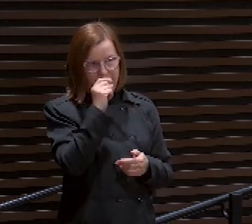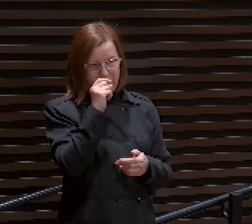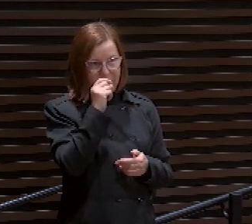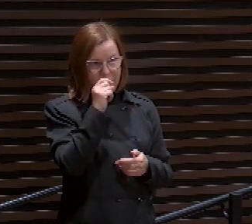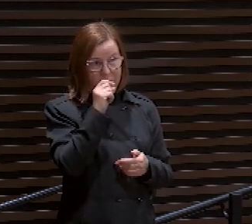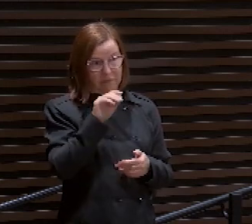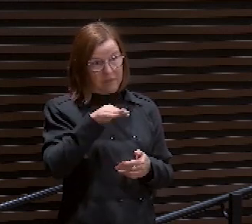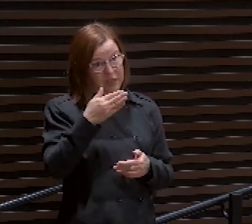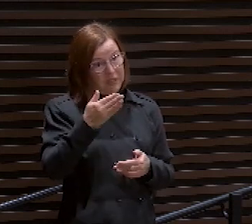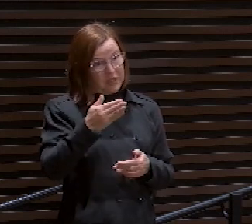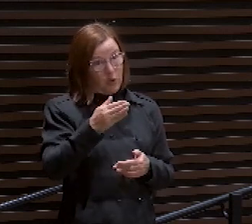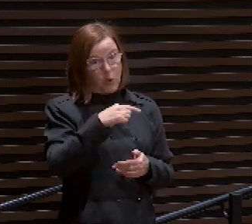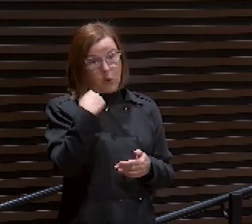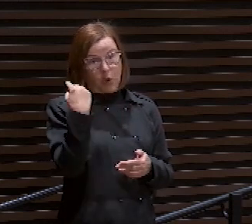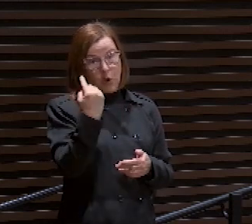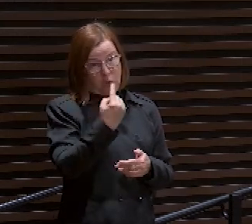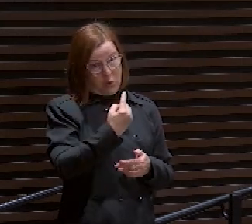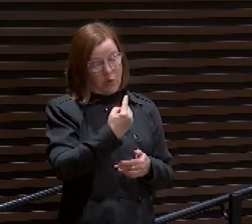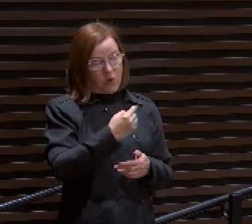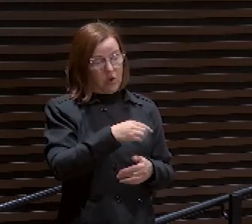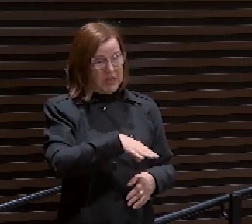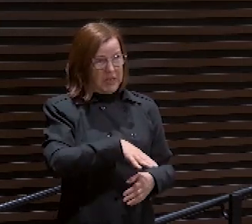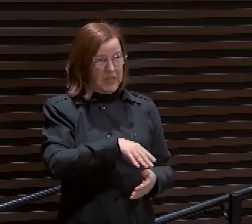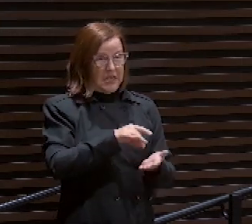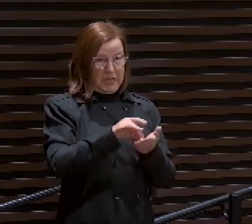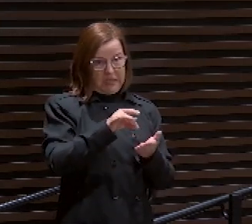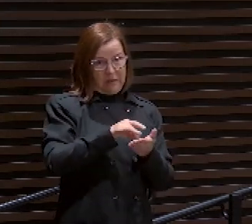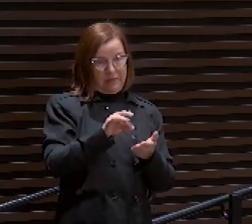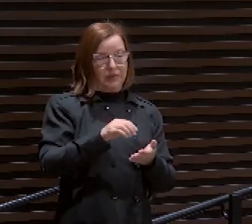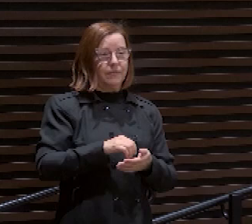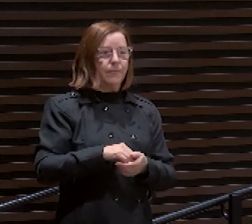nós. Nós vamos falar um pouquinho mais para frente sobre isso também.